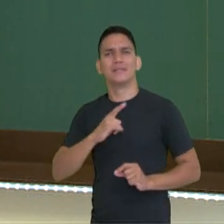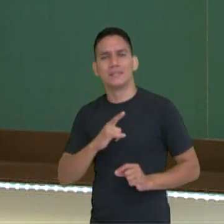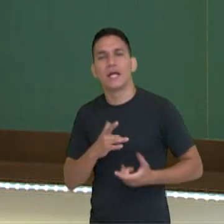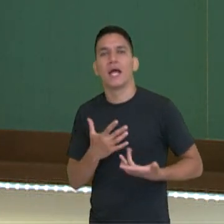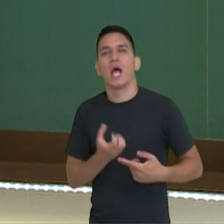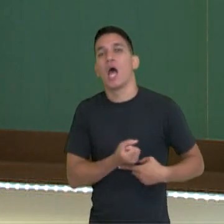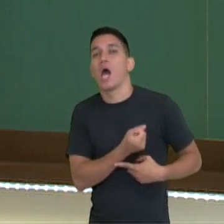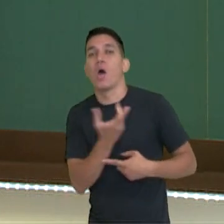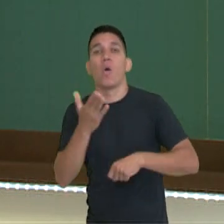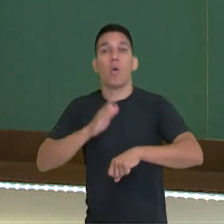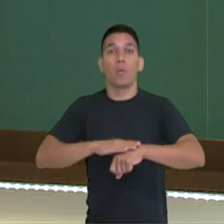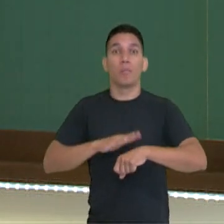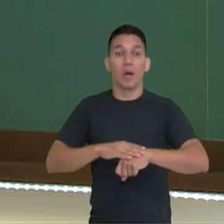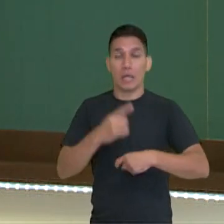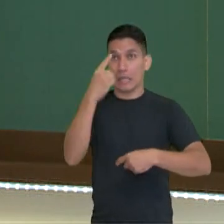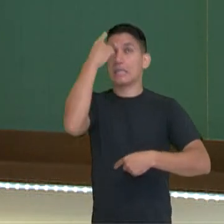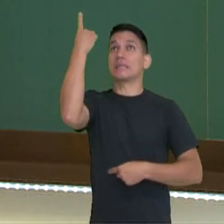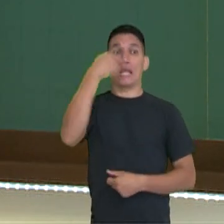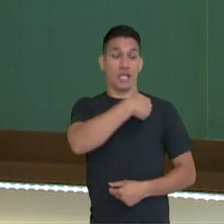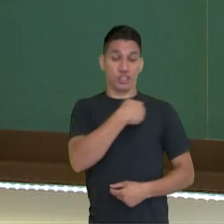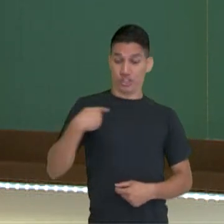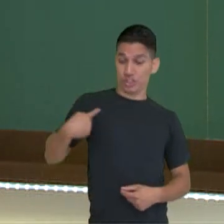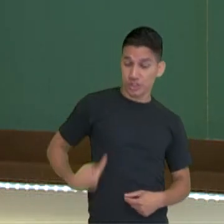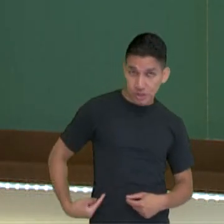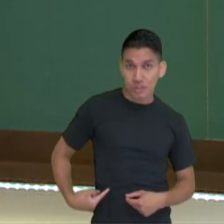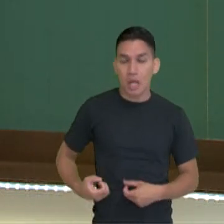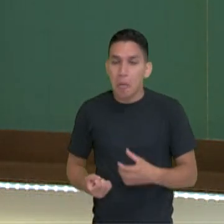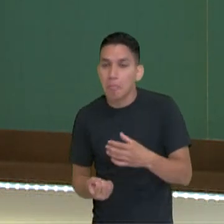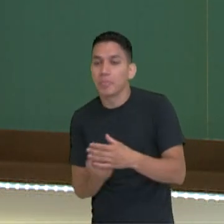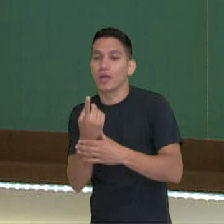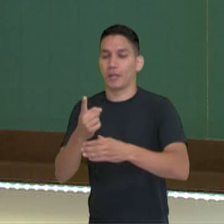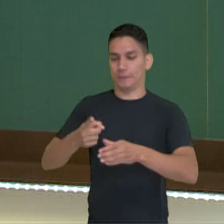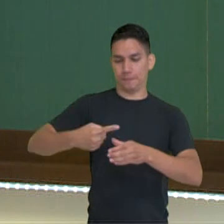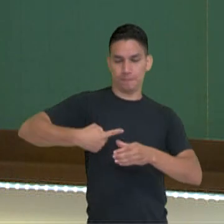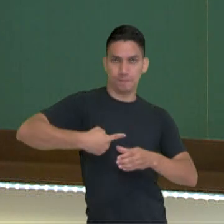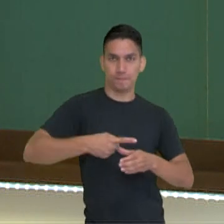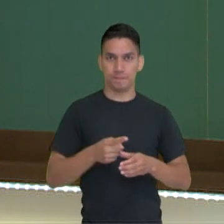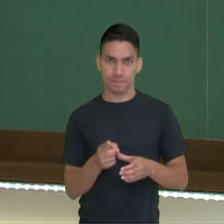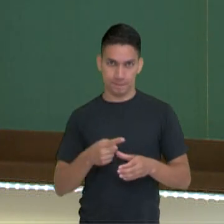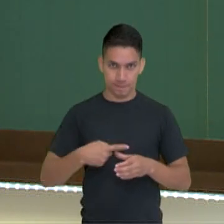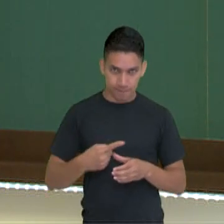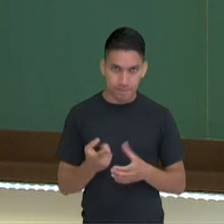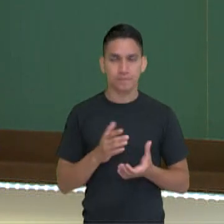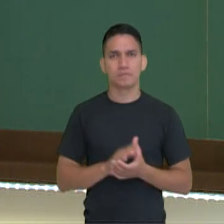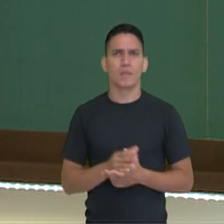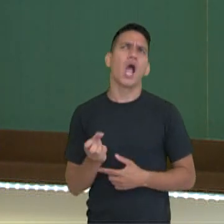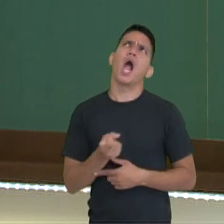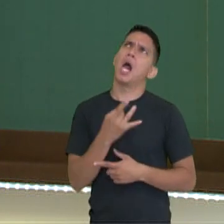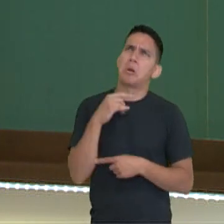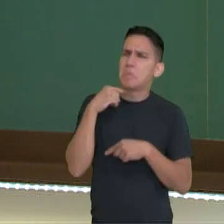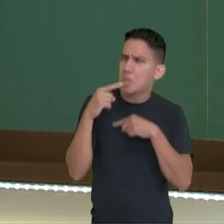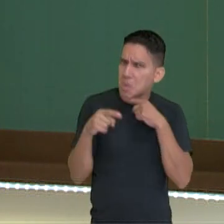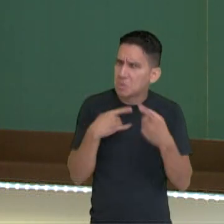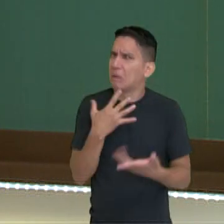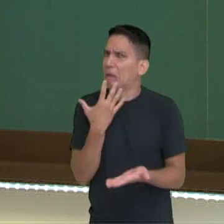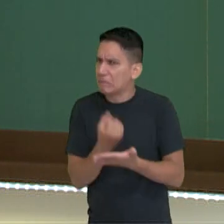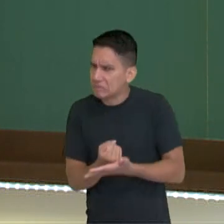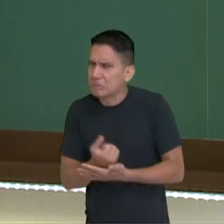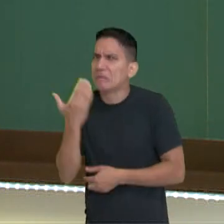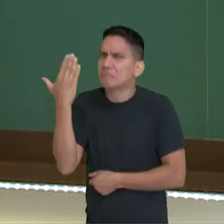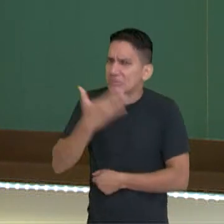surgiram a partir dos chineses, então foram os chineses que criaram a bússola, né? Há algumas dúvidas, enfim, não tinha